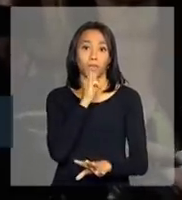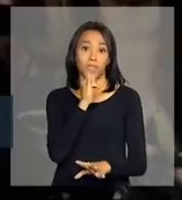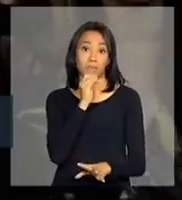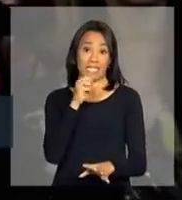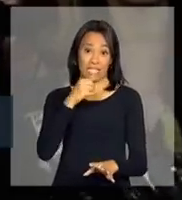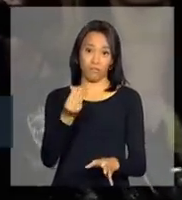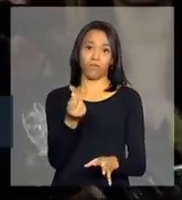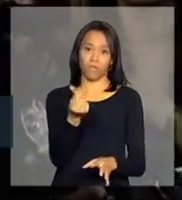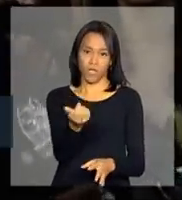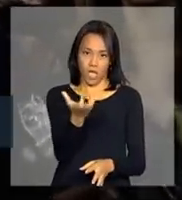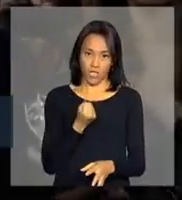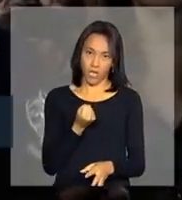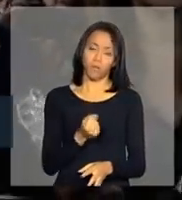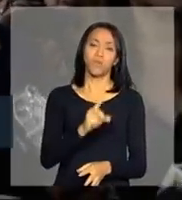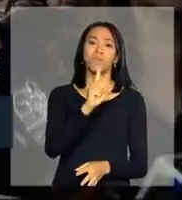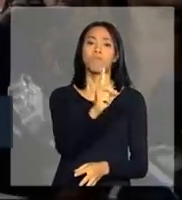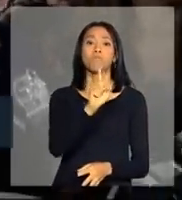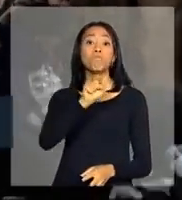até